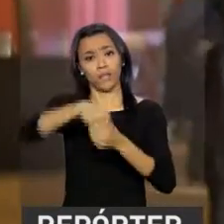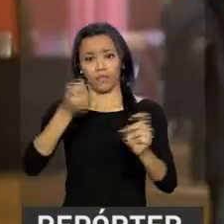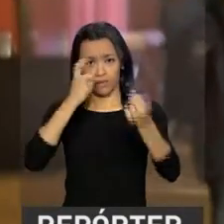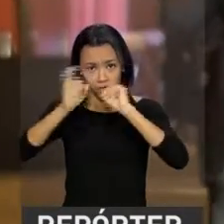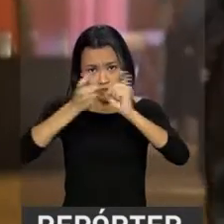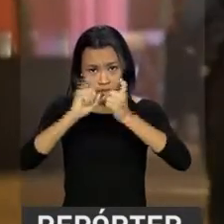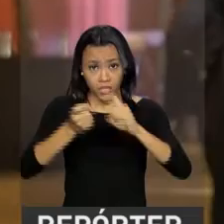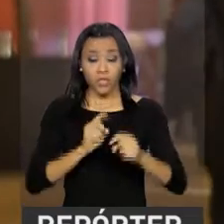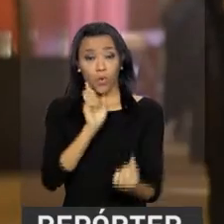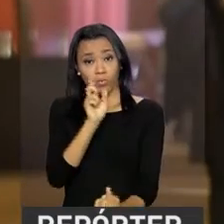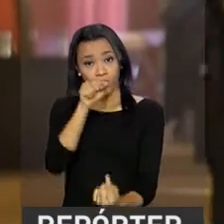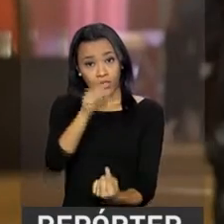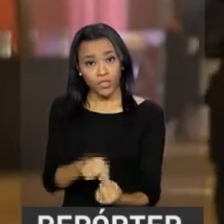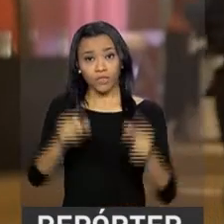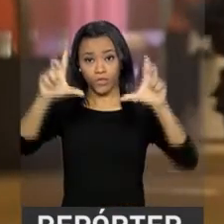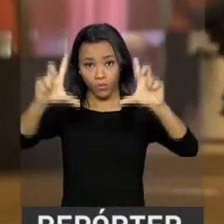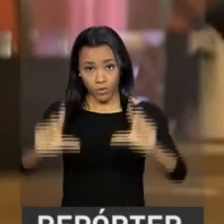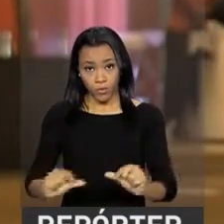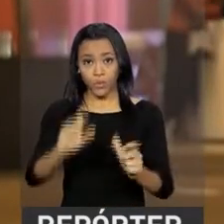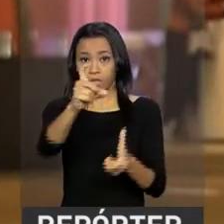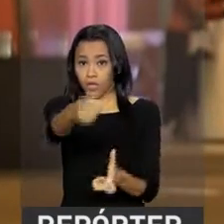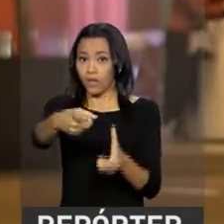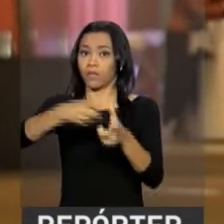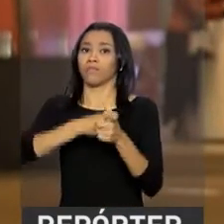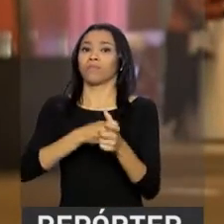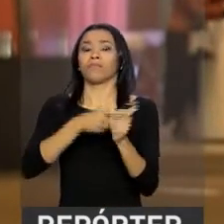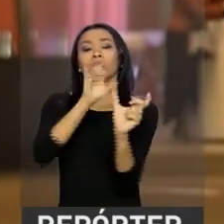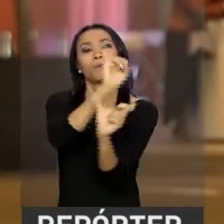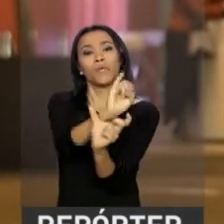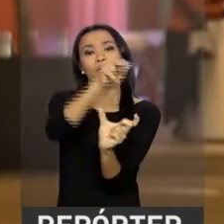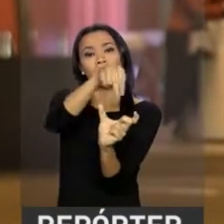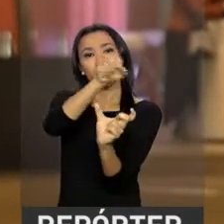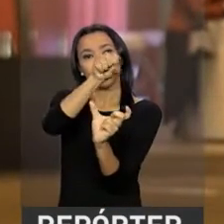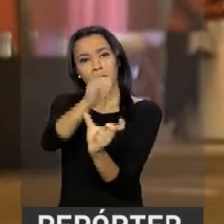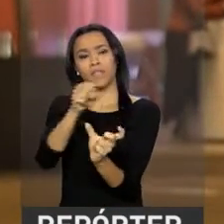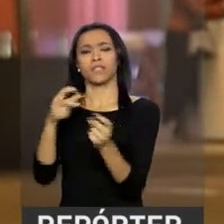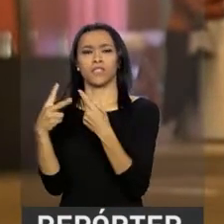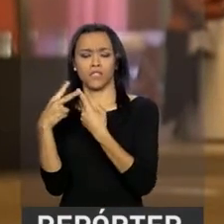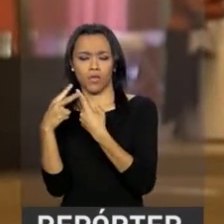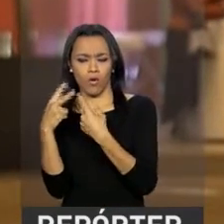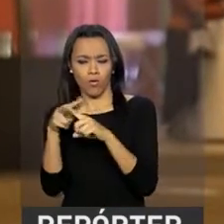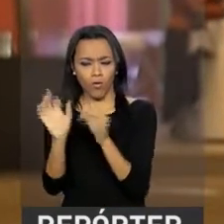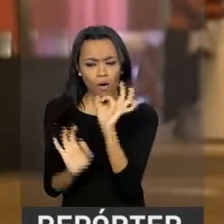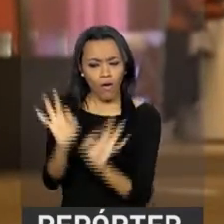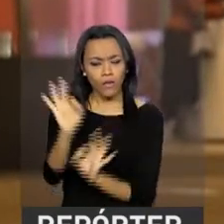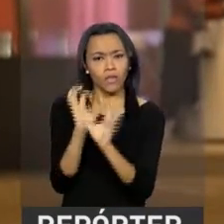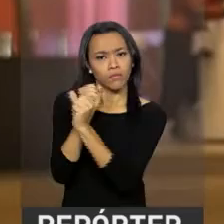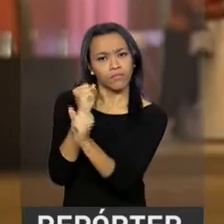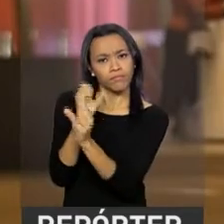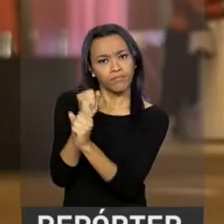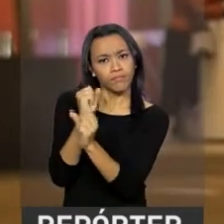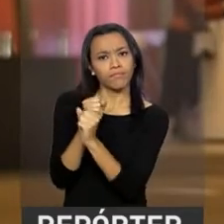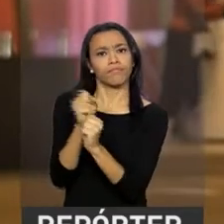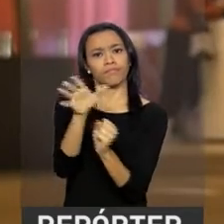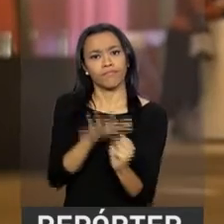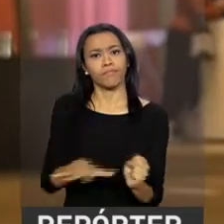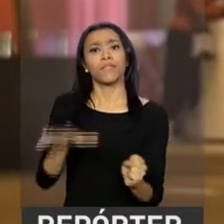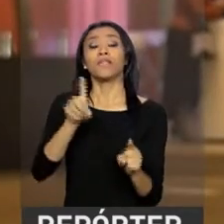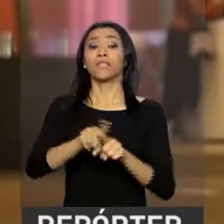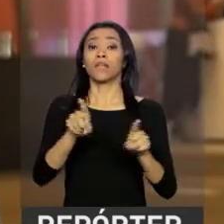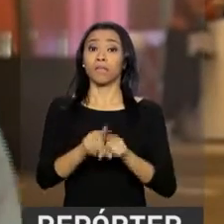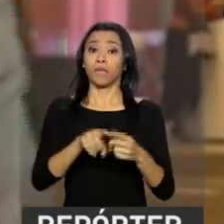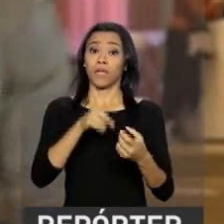resolver o déficit das contas da Previdência, ajustar as contas públicas e melhorar a distribuição do bolo tributário entre